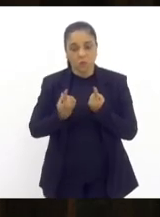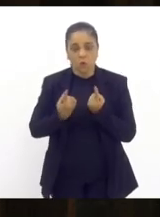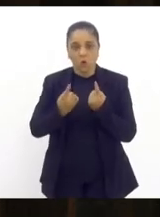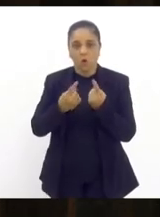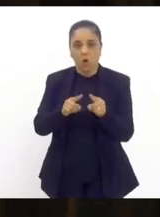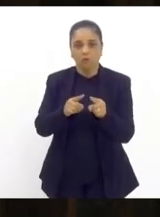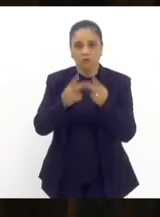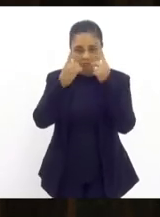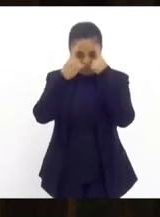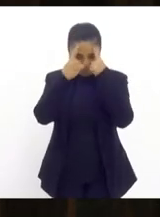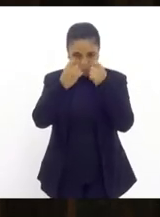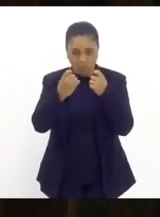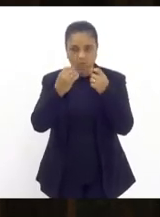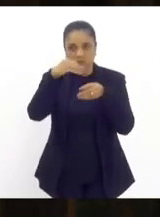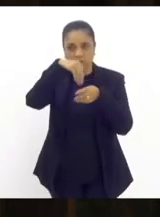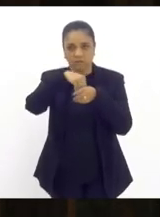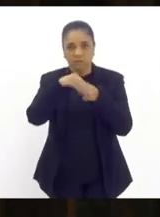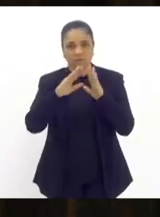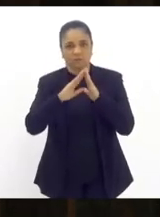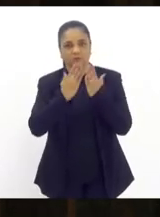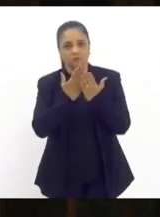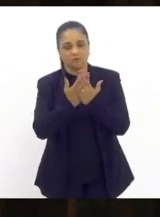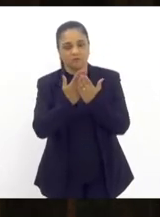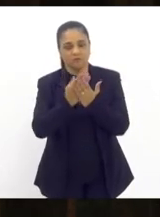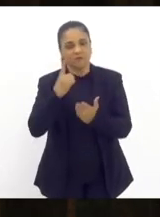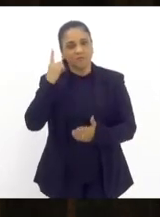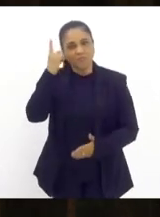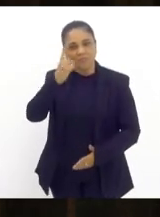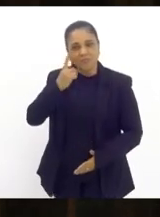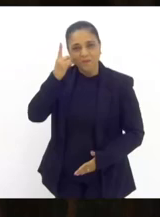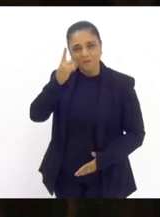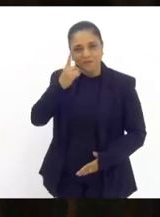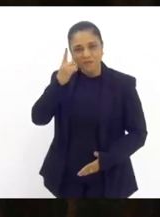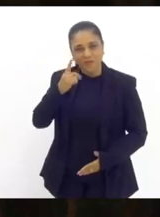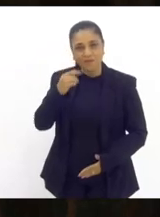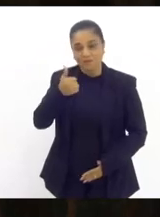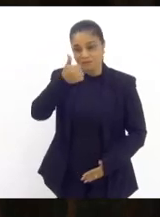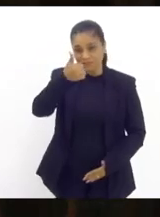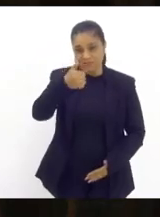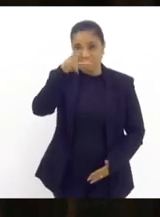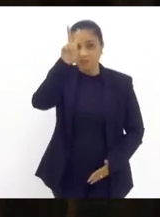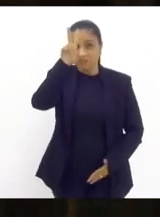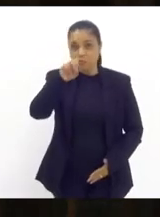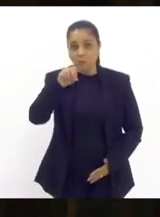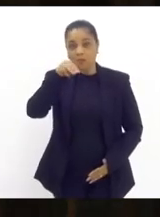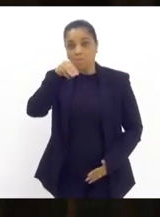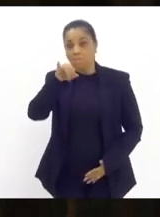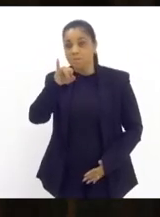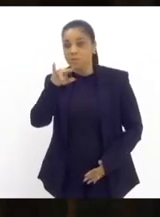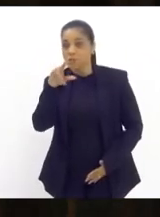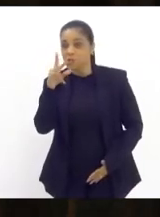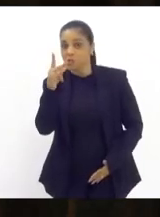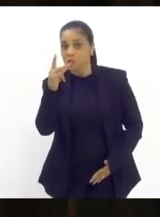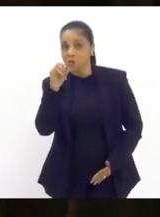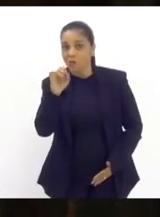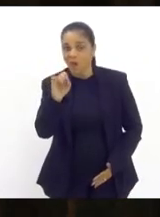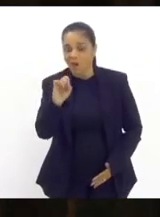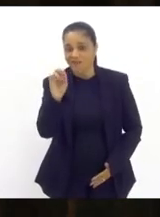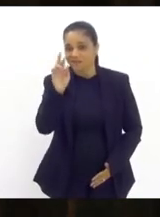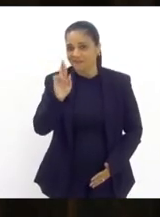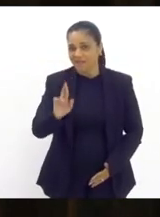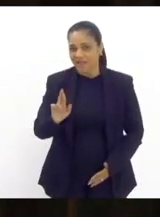com deputado com 150 milhões de reais muito dinheiro nós temos no nosso